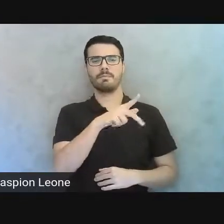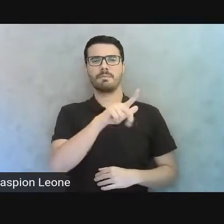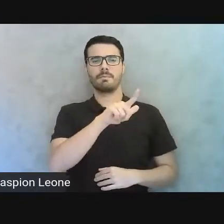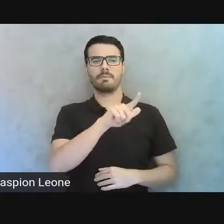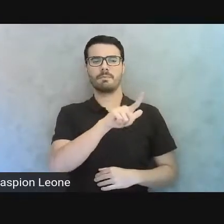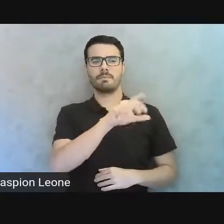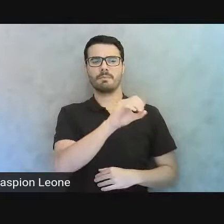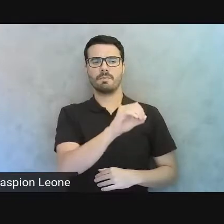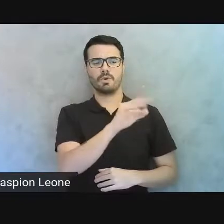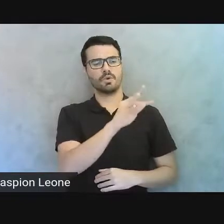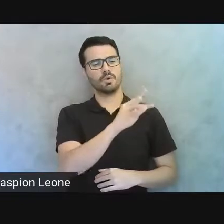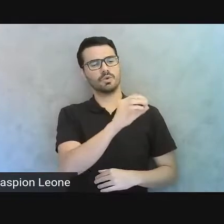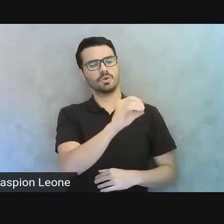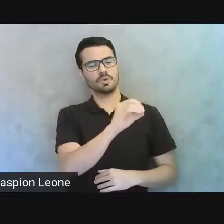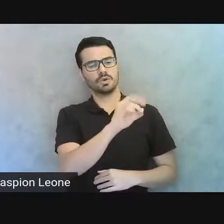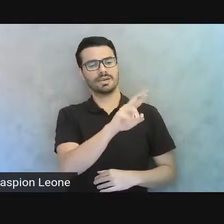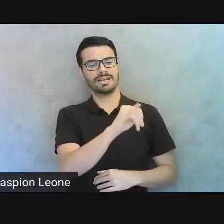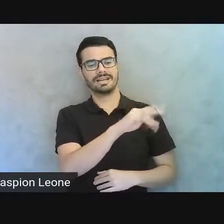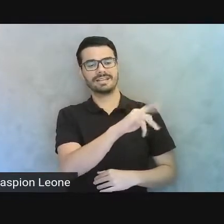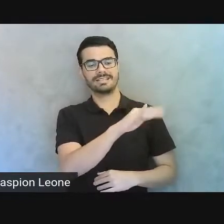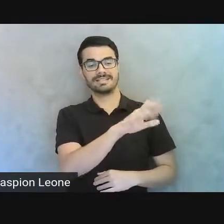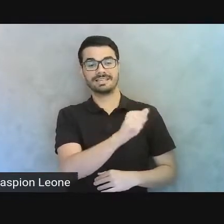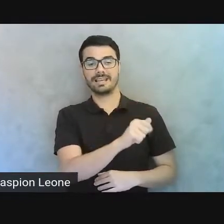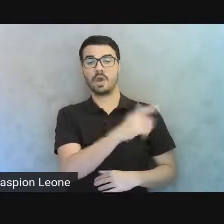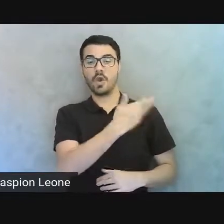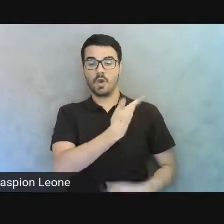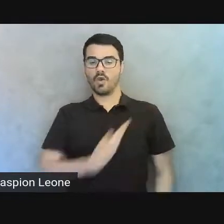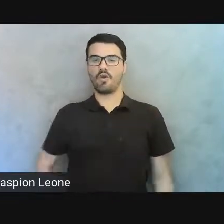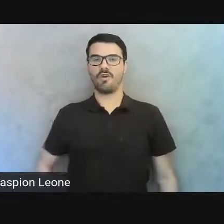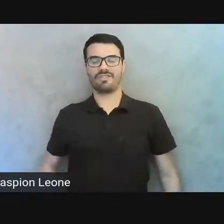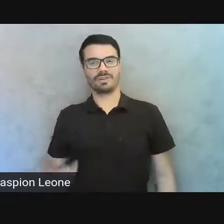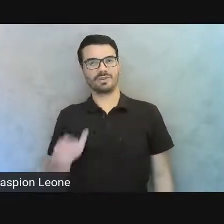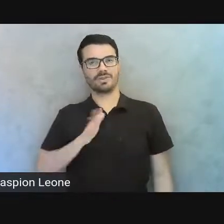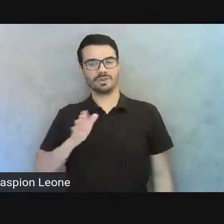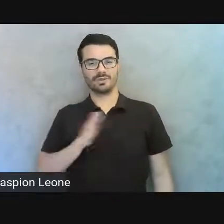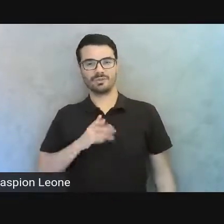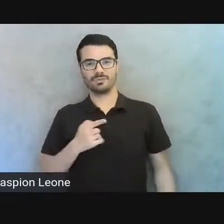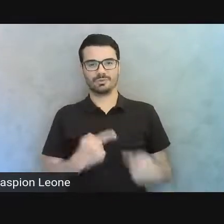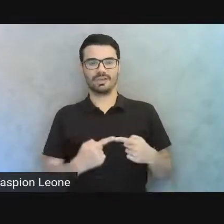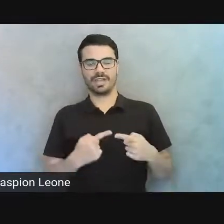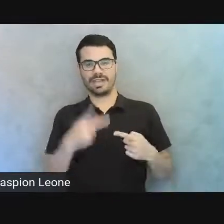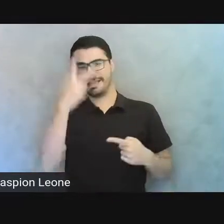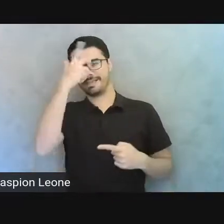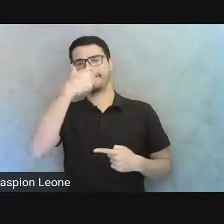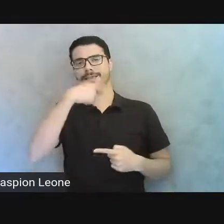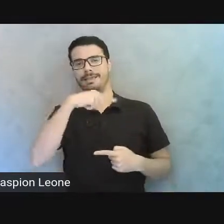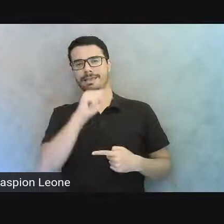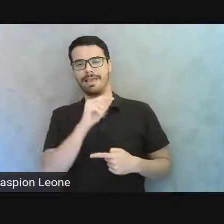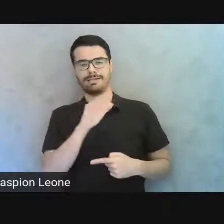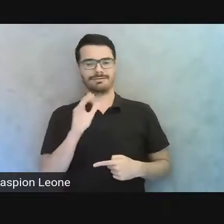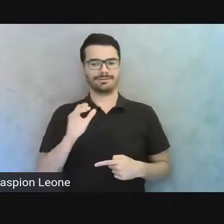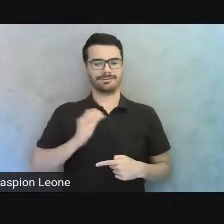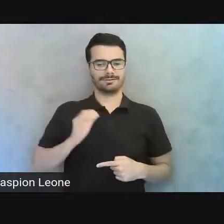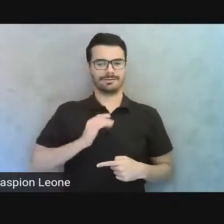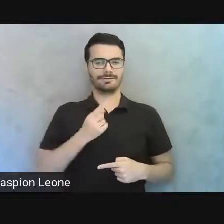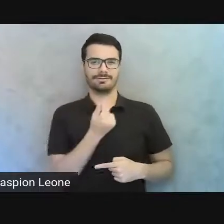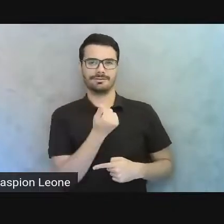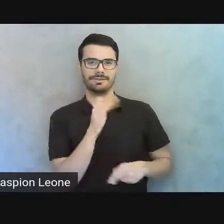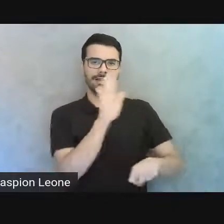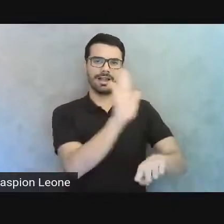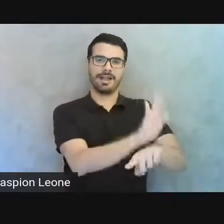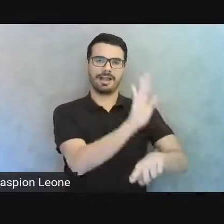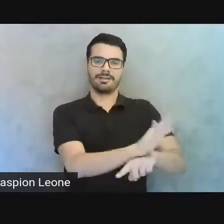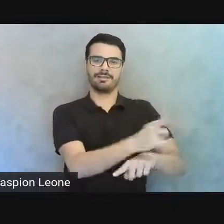um governo da riqueza, né, dos ricos, né, em que o dinheiro ditava as regras, e